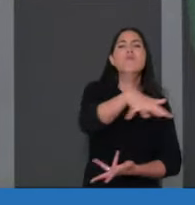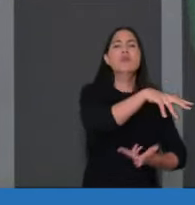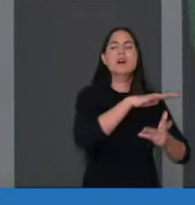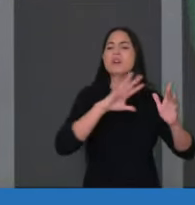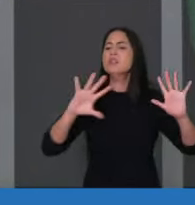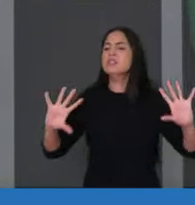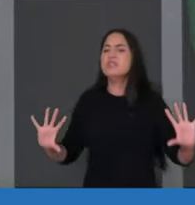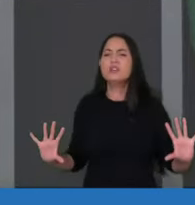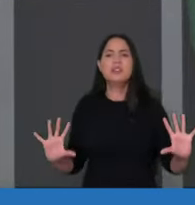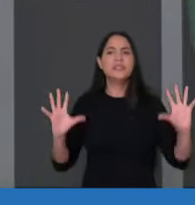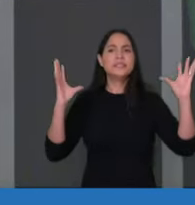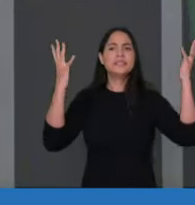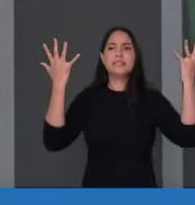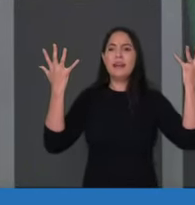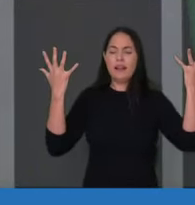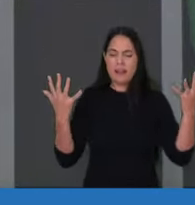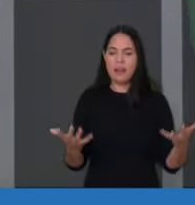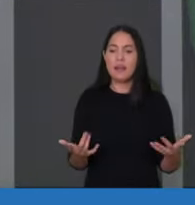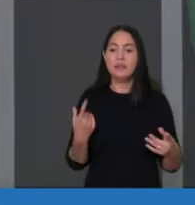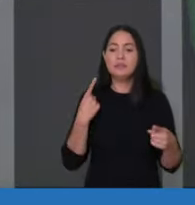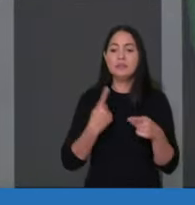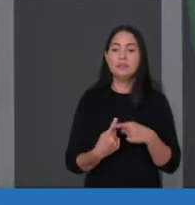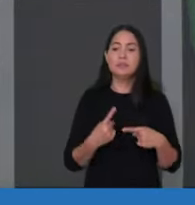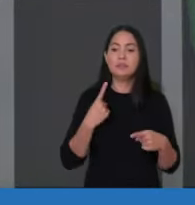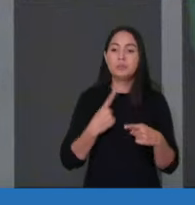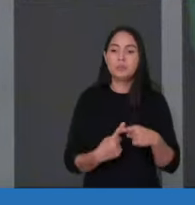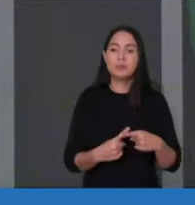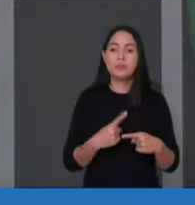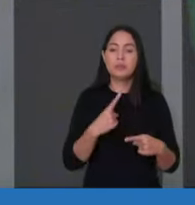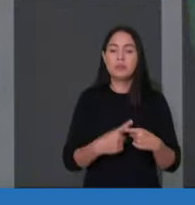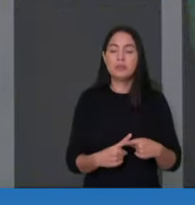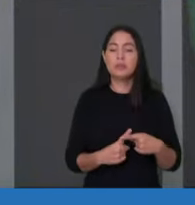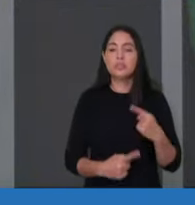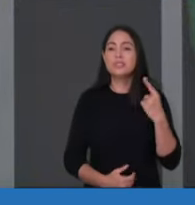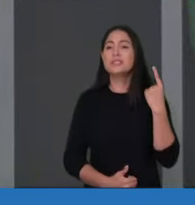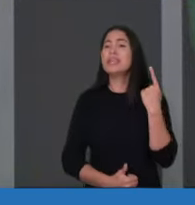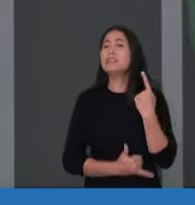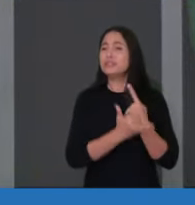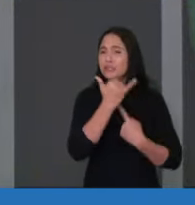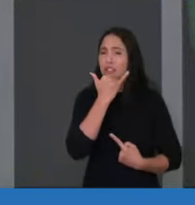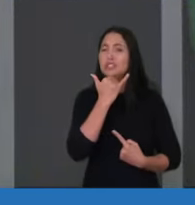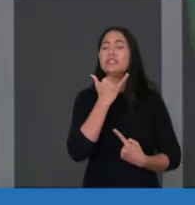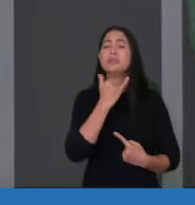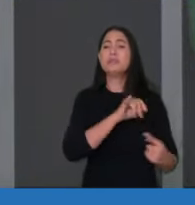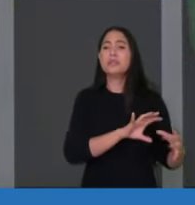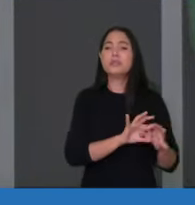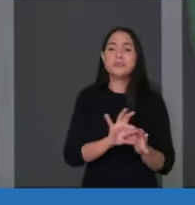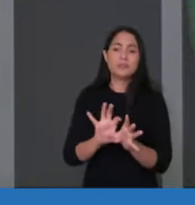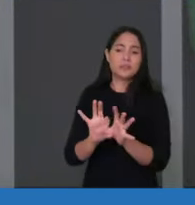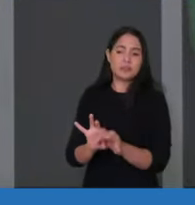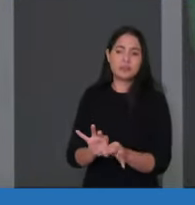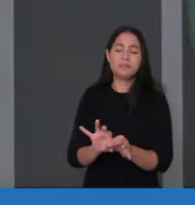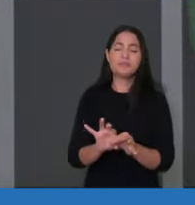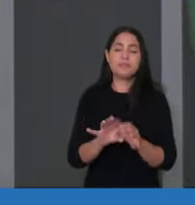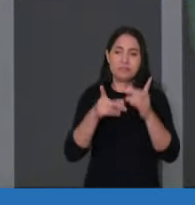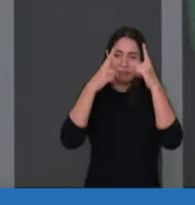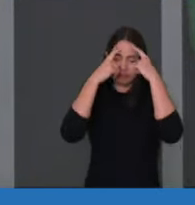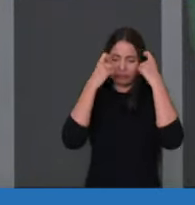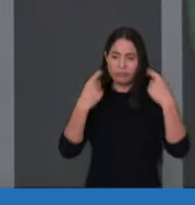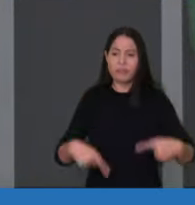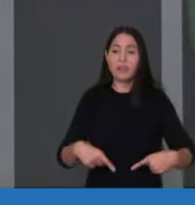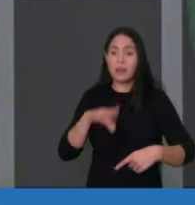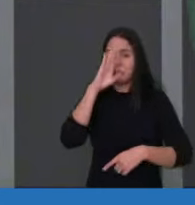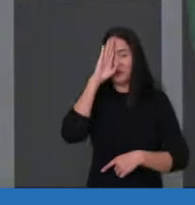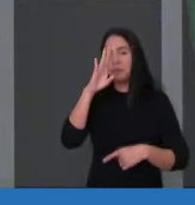celebre exatamente as vítimas da violência, sobretudo a